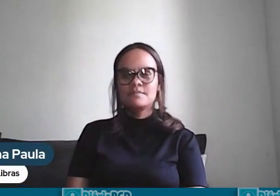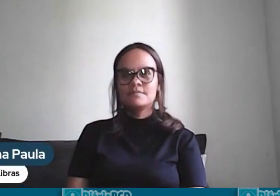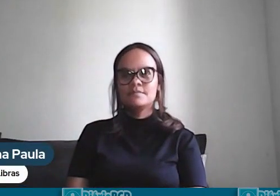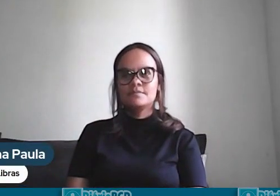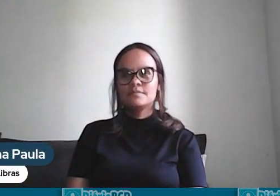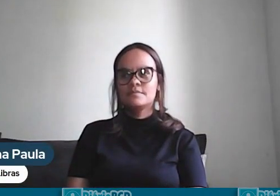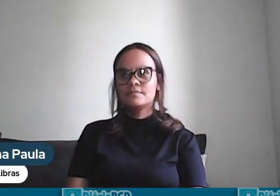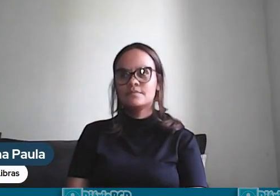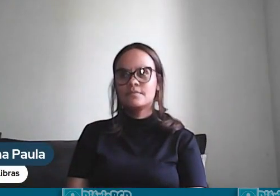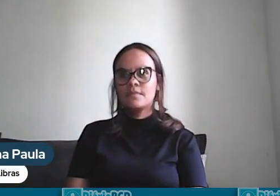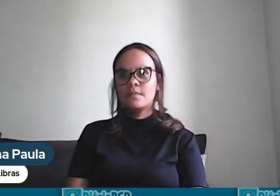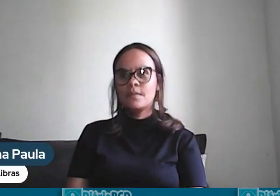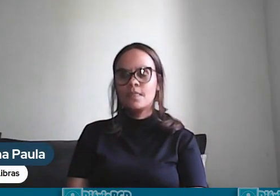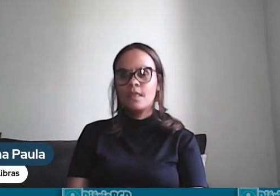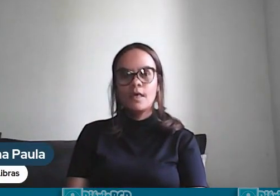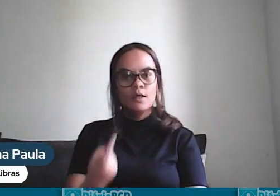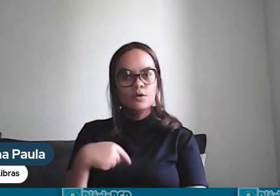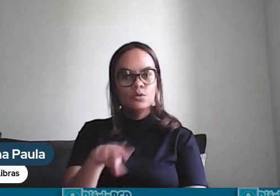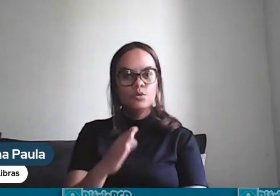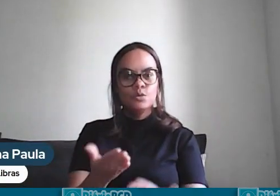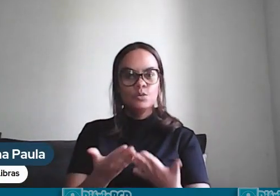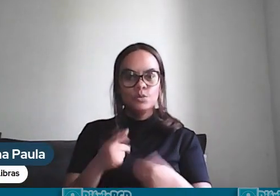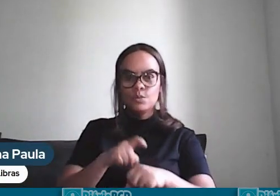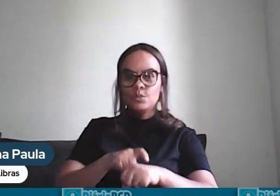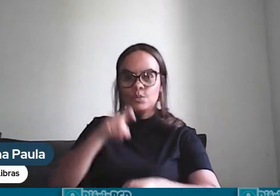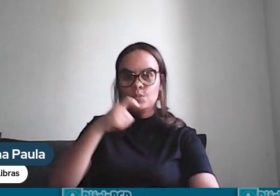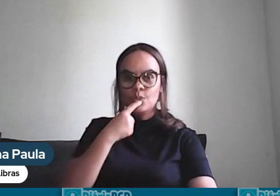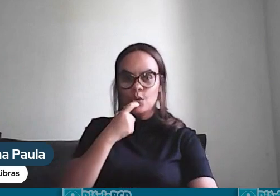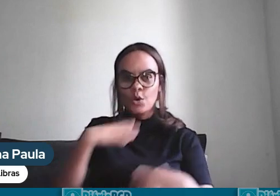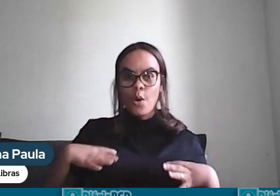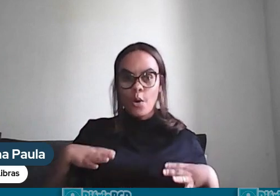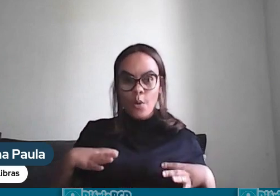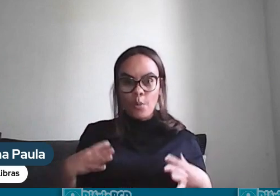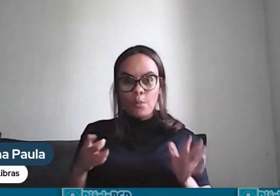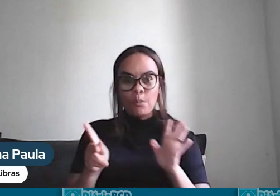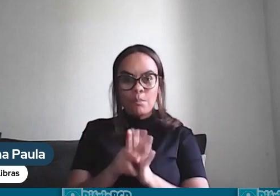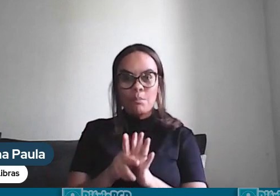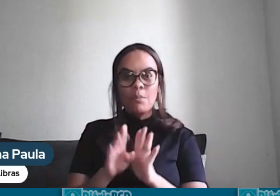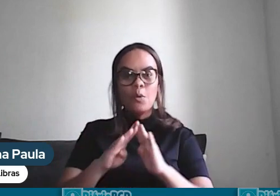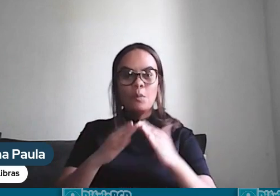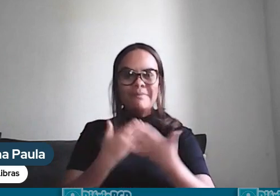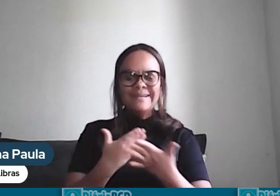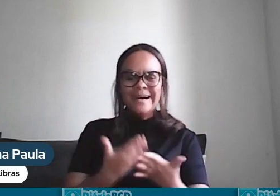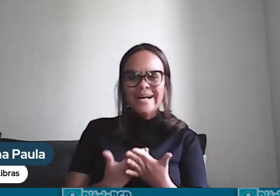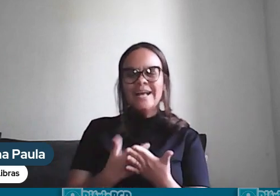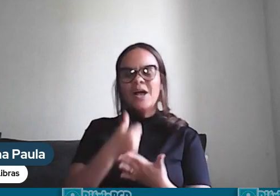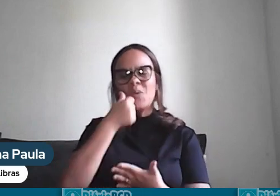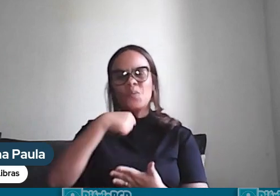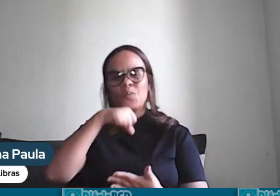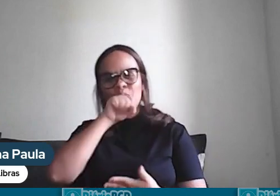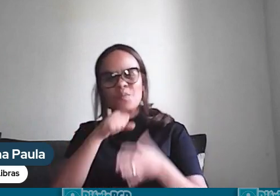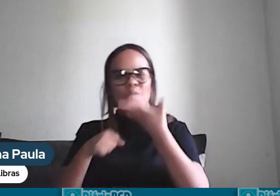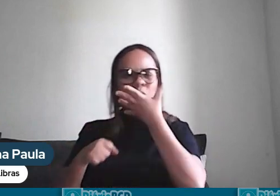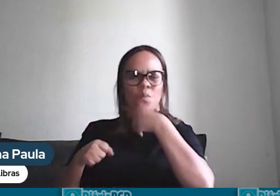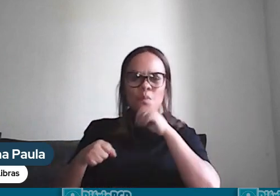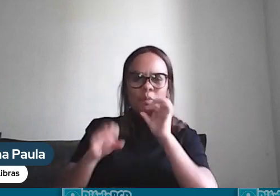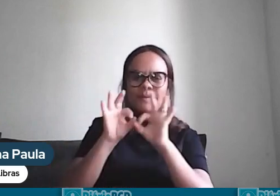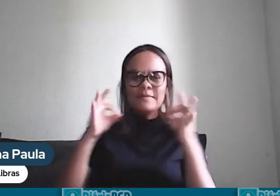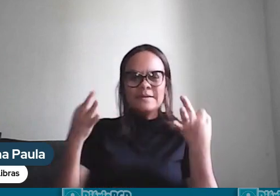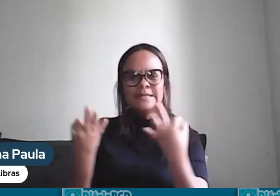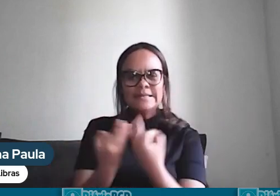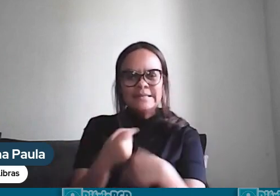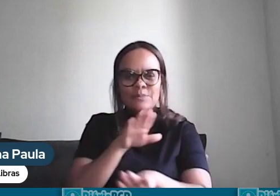nós recebemos, principalmente no momento das férias escolares, o questionamento de familiares de crianças,